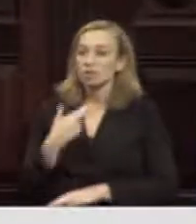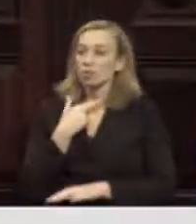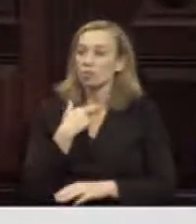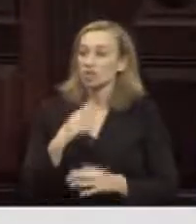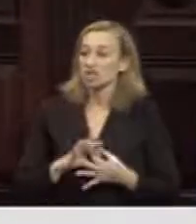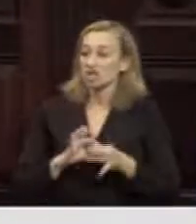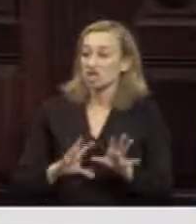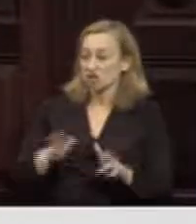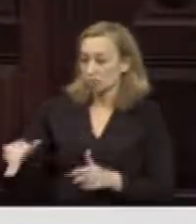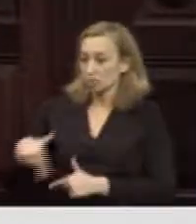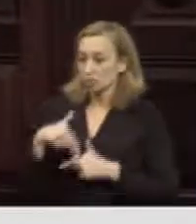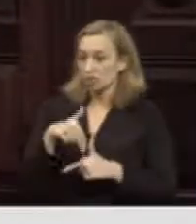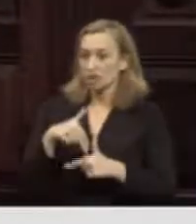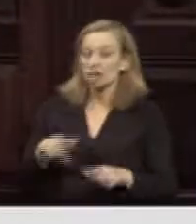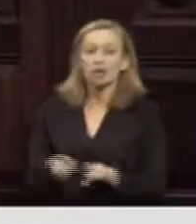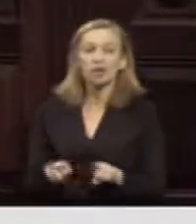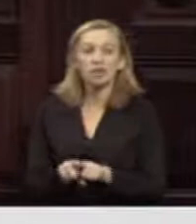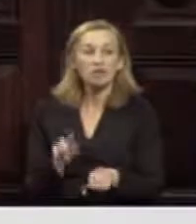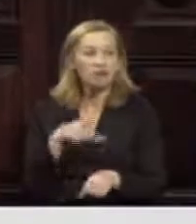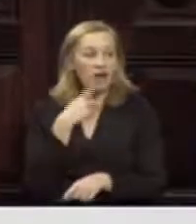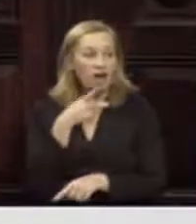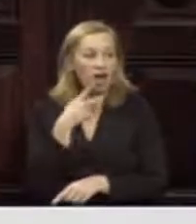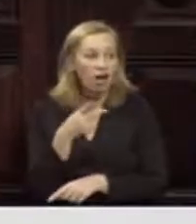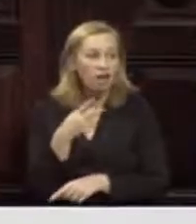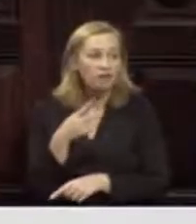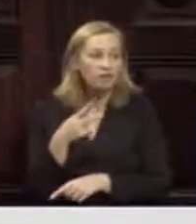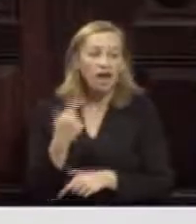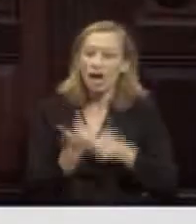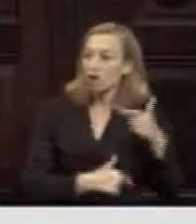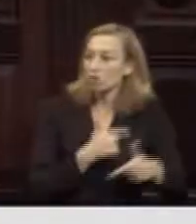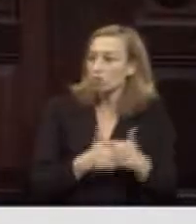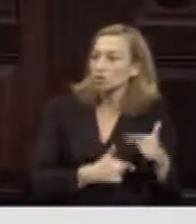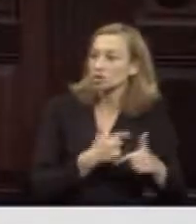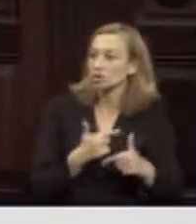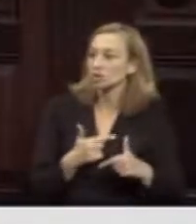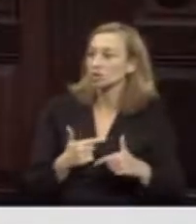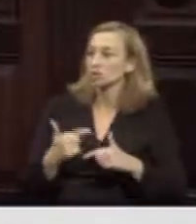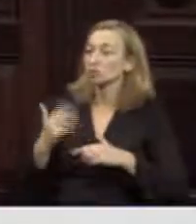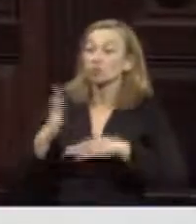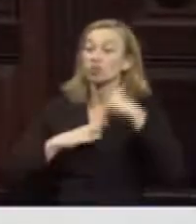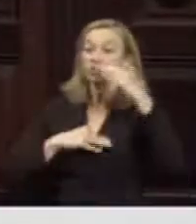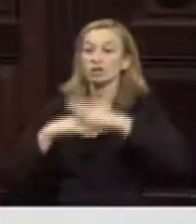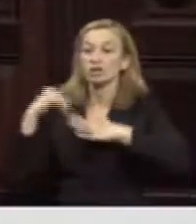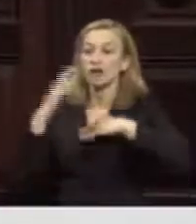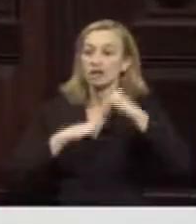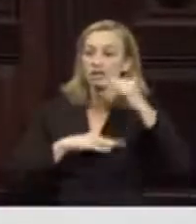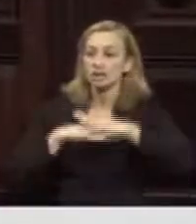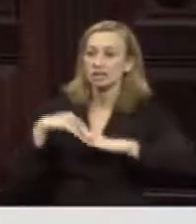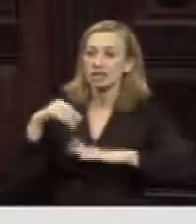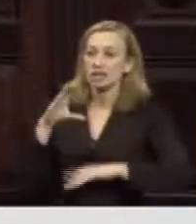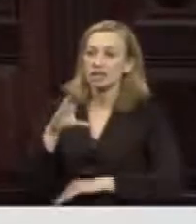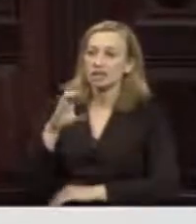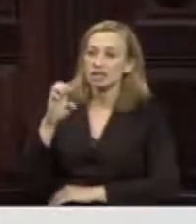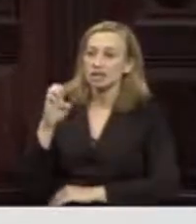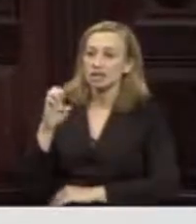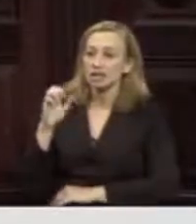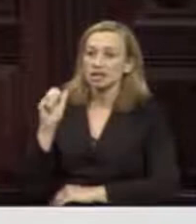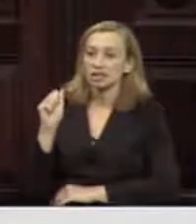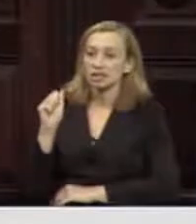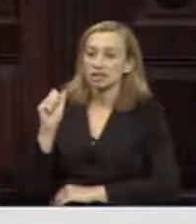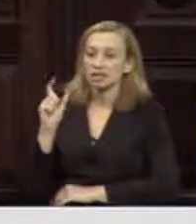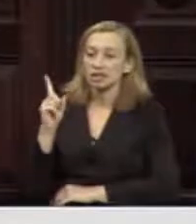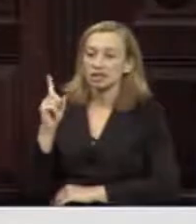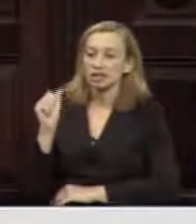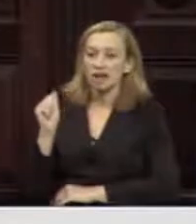tribuna e também mencionar a luta dos funcionários da SEDAI. Eu queria pedir desculpas a todos os sedaianos, eu não